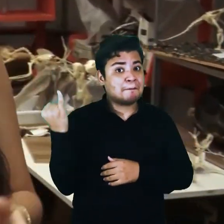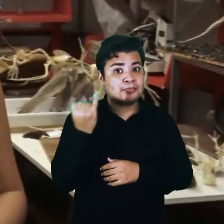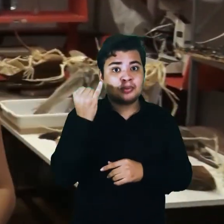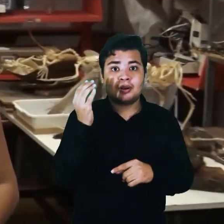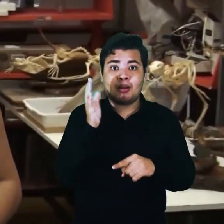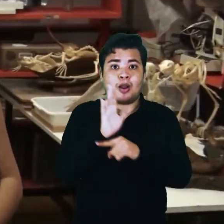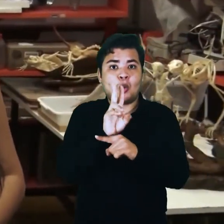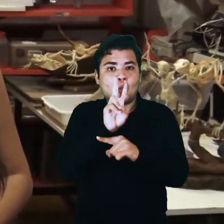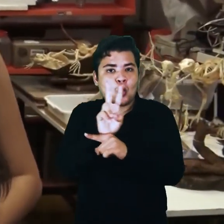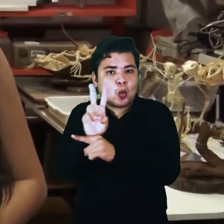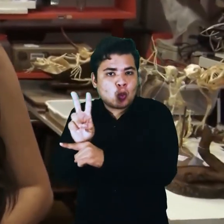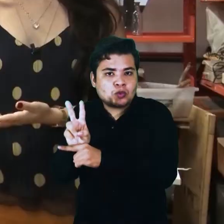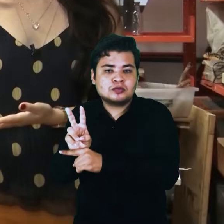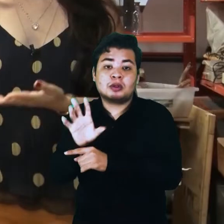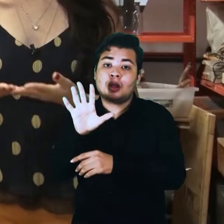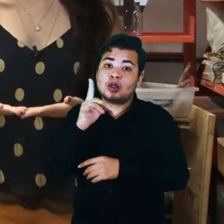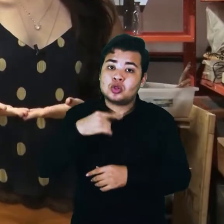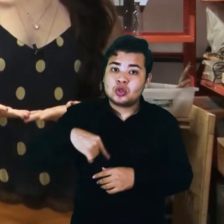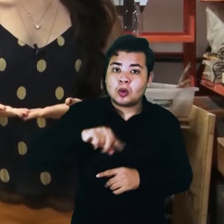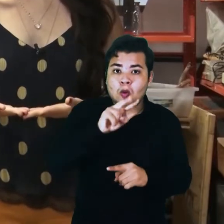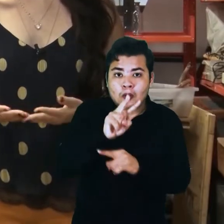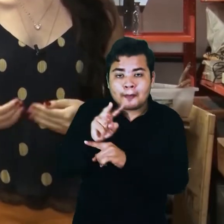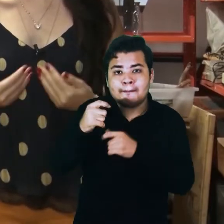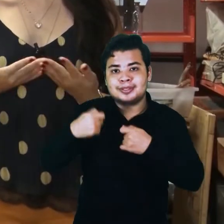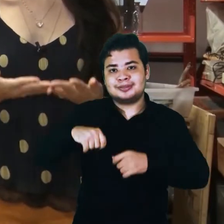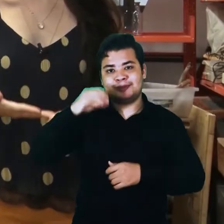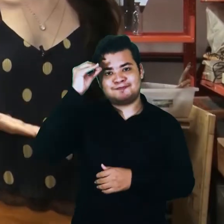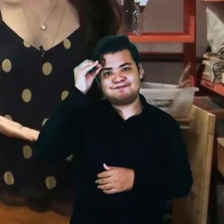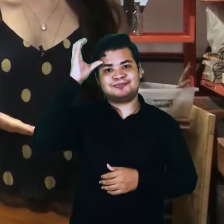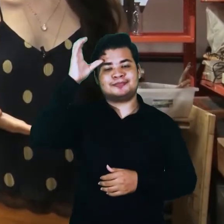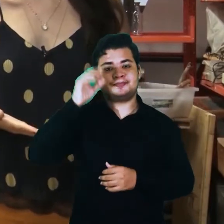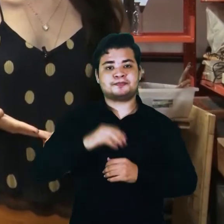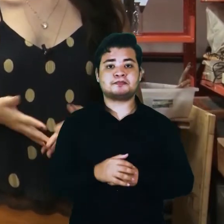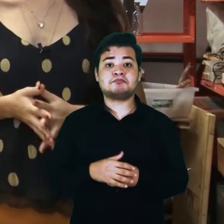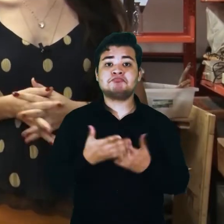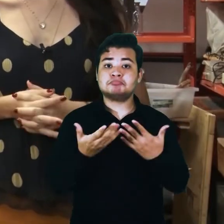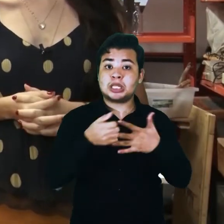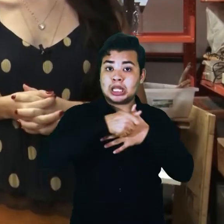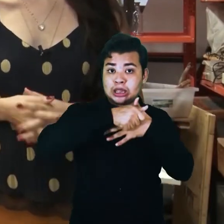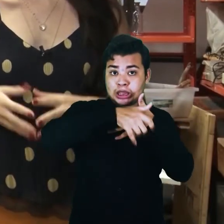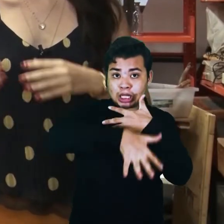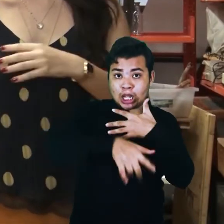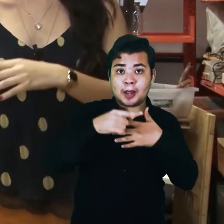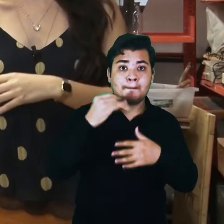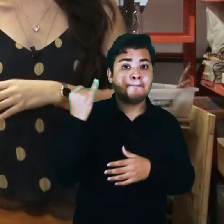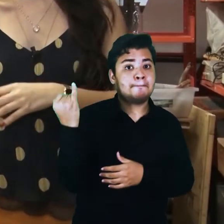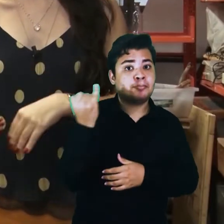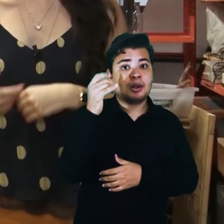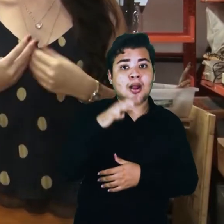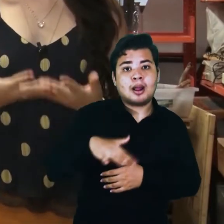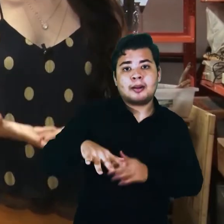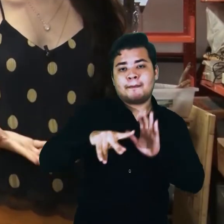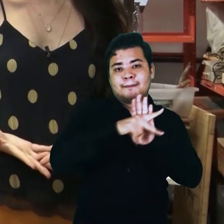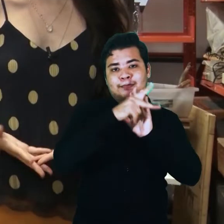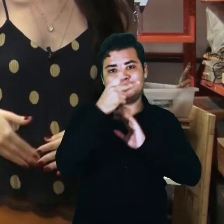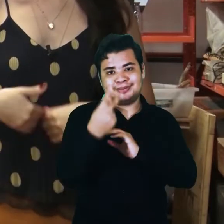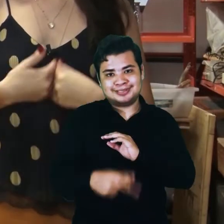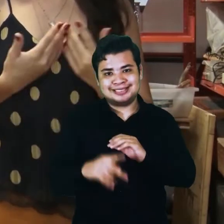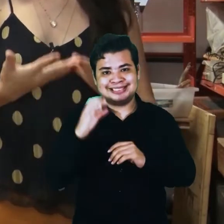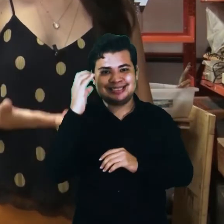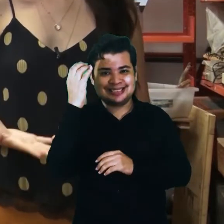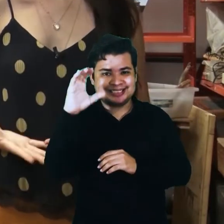preserva o que conhece. A taxonomia é uma importante área das ciências biológicas que busca conhecer e